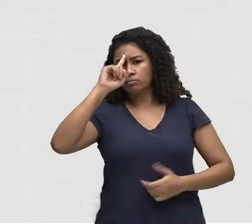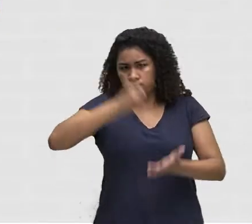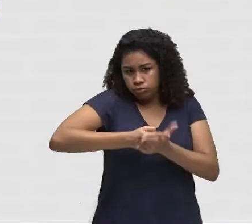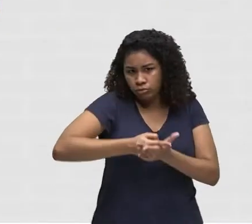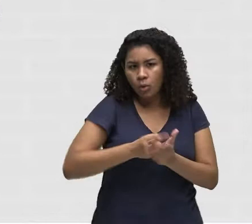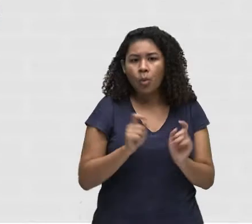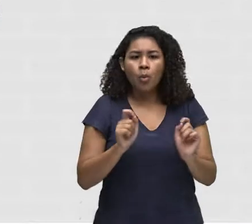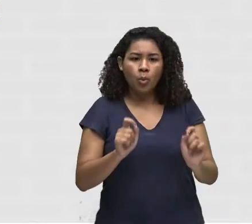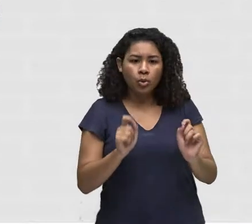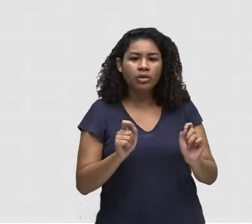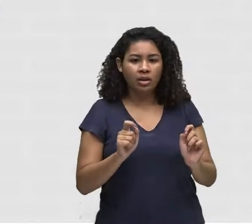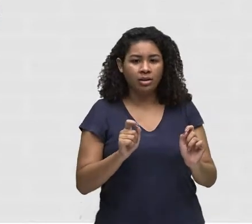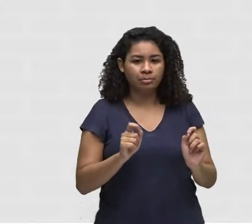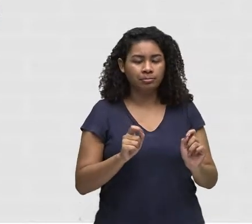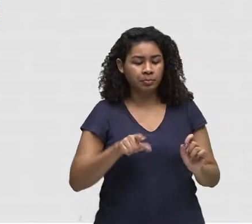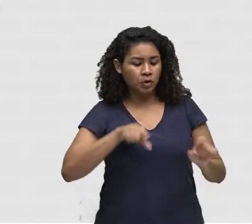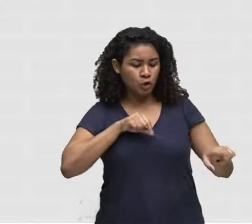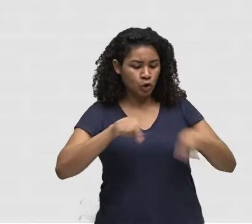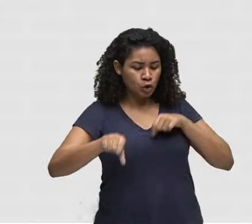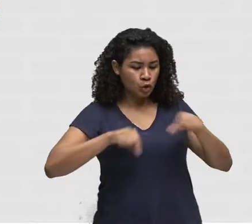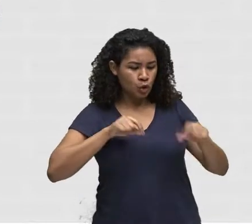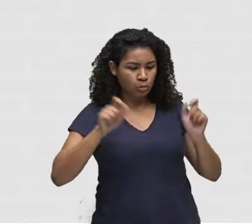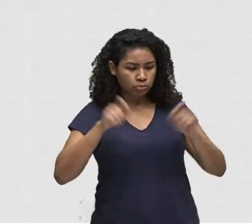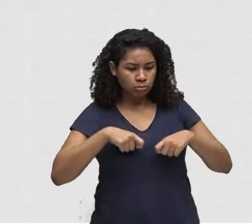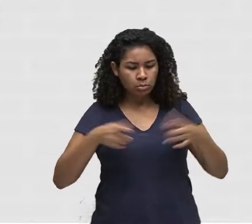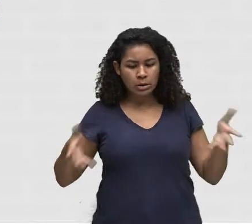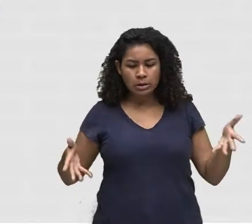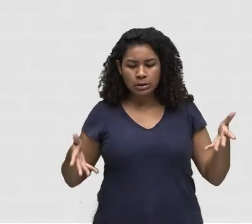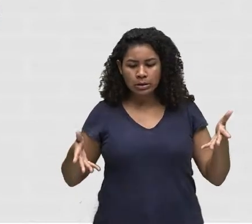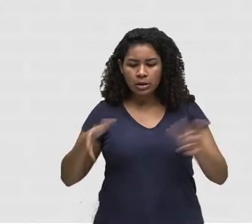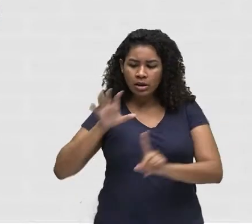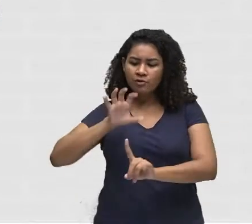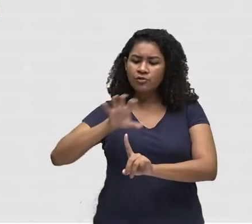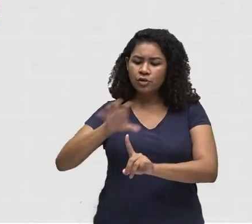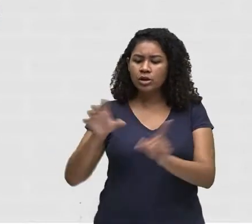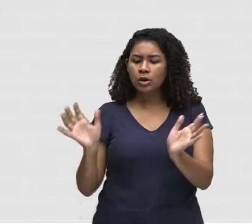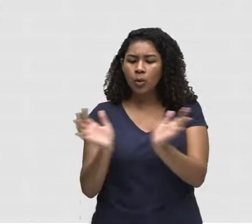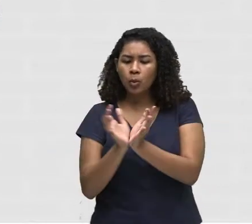suas decisões, que suas decisões têm nos grupos e na sociedade,